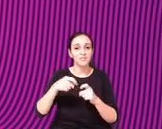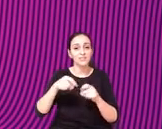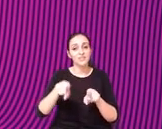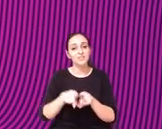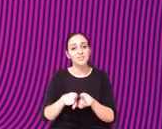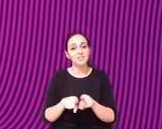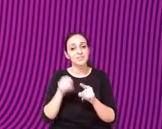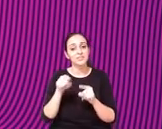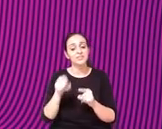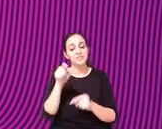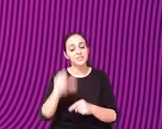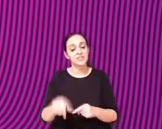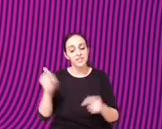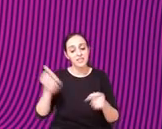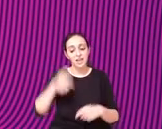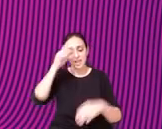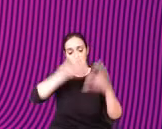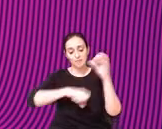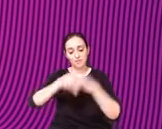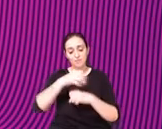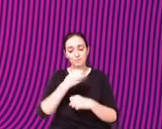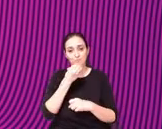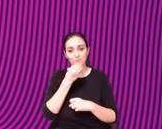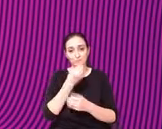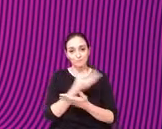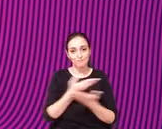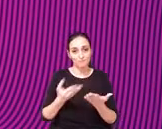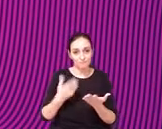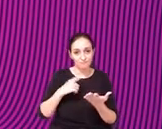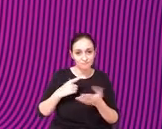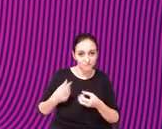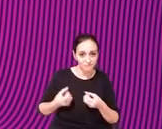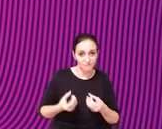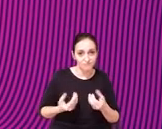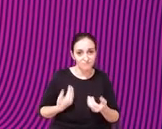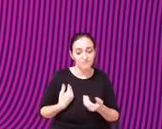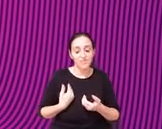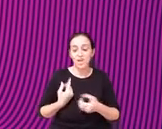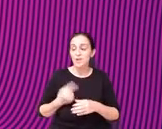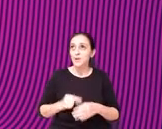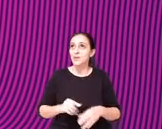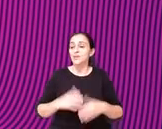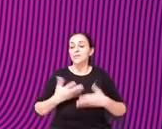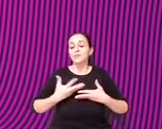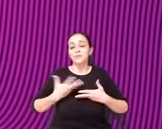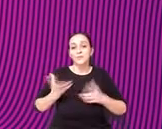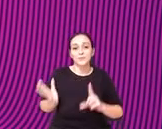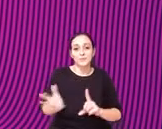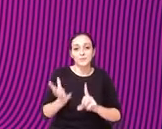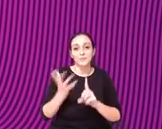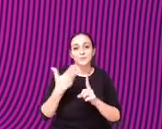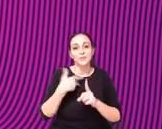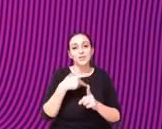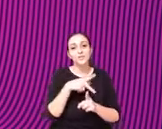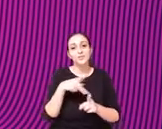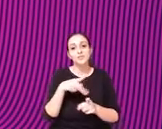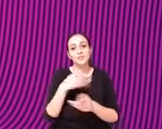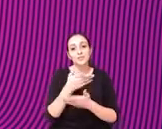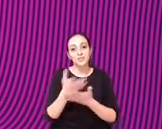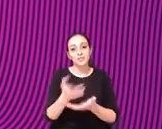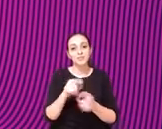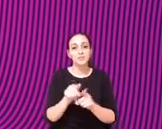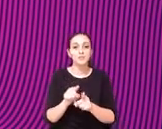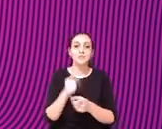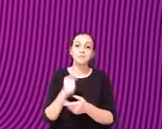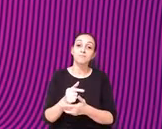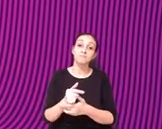estar aprendendo e, obviamente, a gente está recebendo essa profunda inspiração do professor Fausto. Dou sequência e chamo